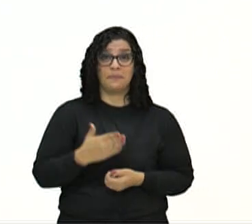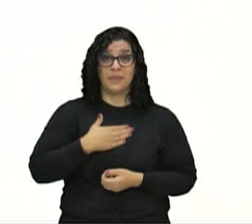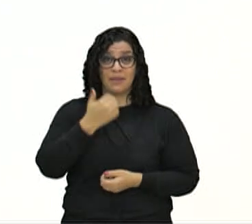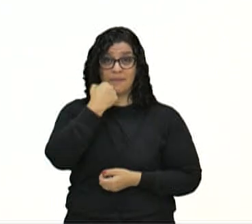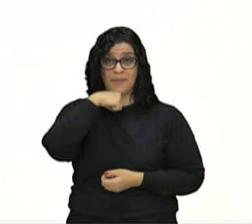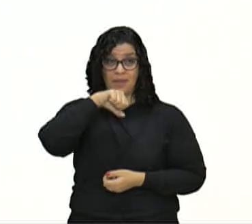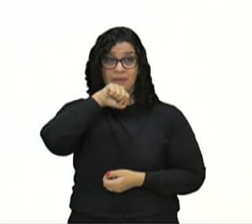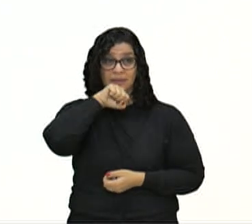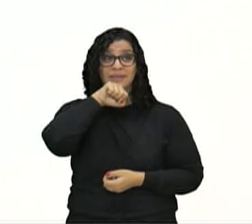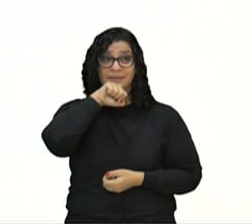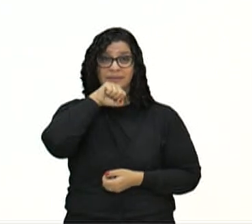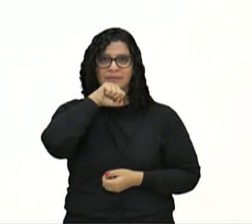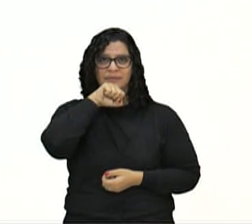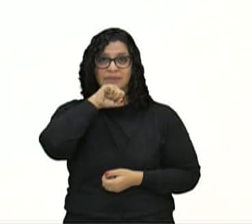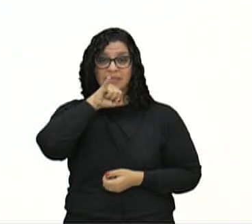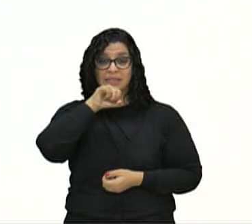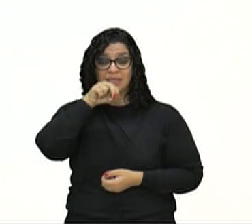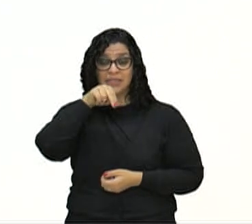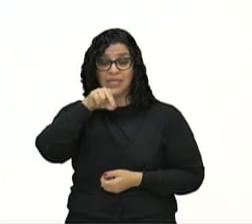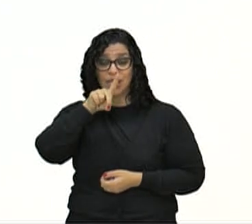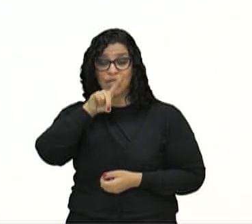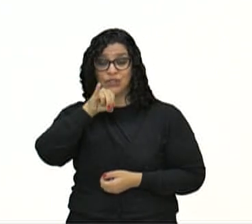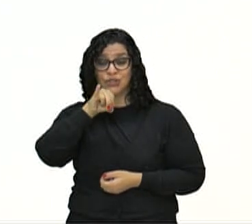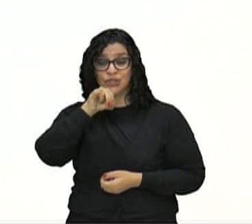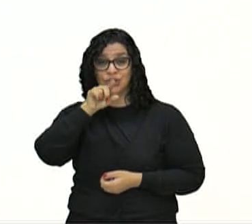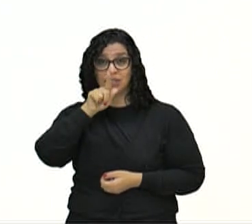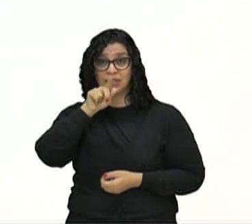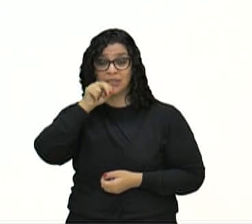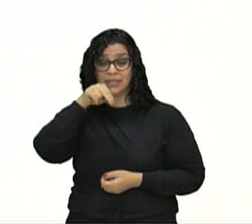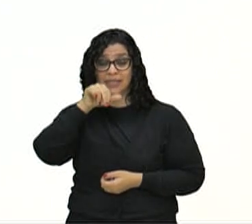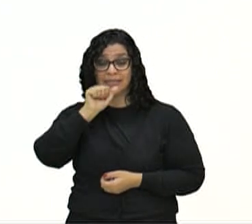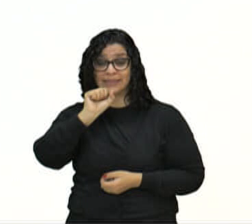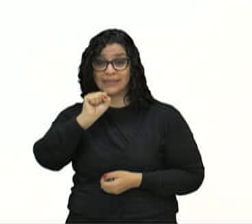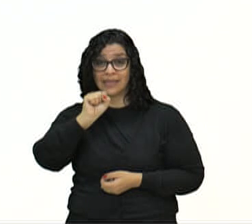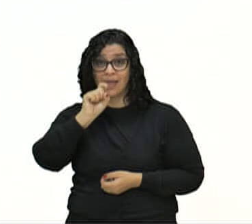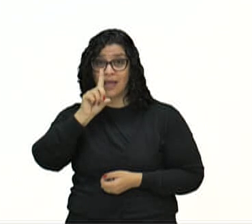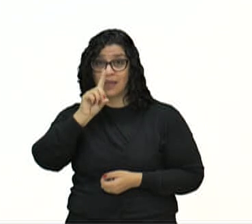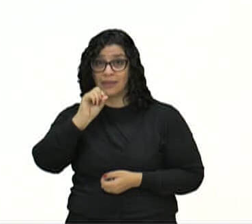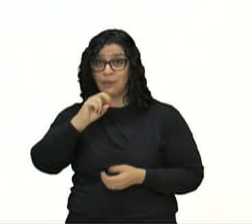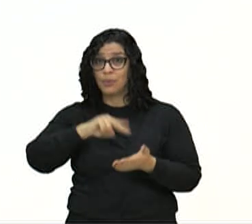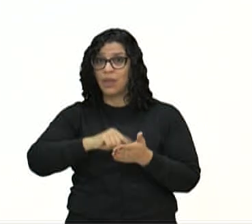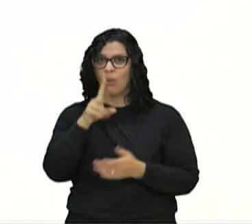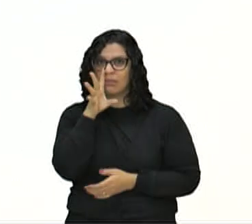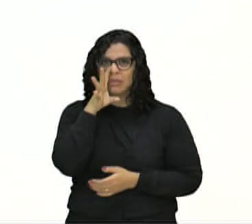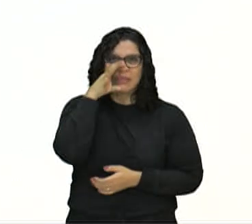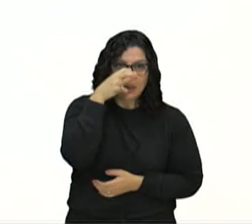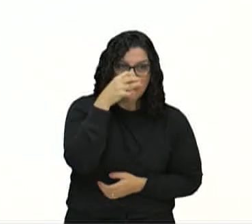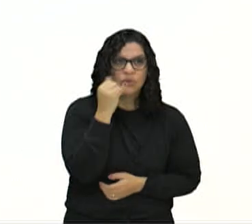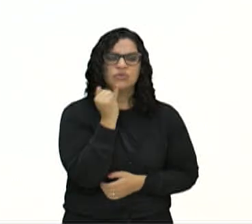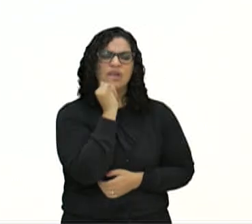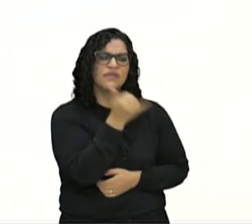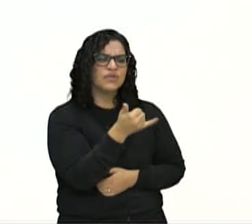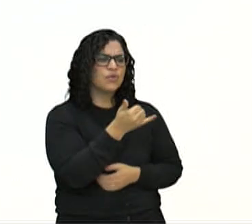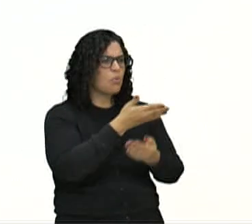Minha mãe, indignada com essa teimosia,